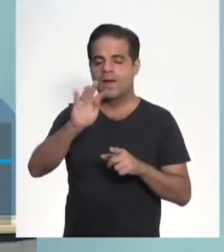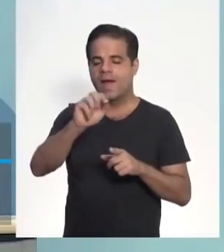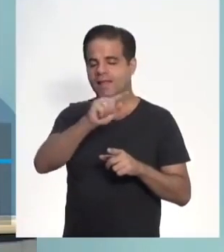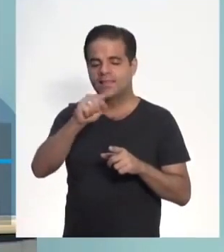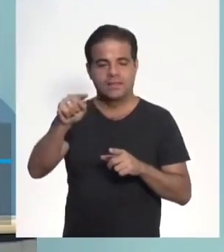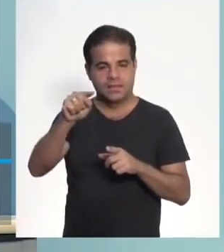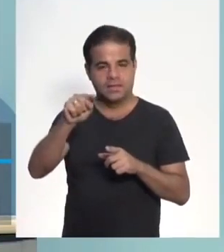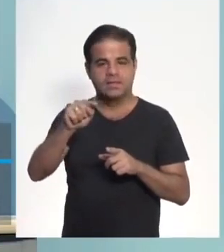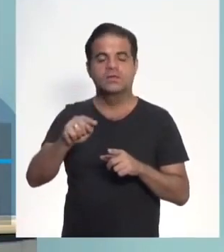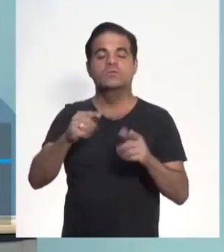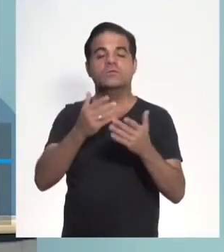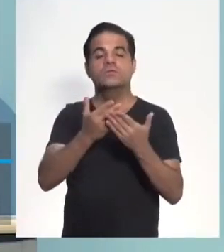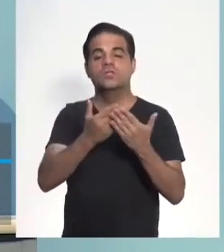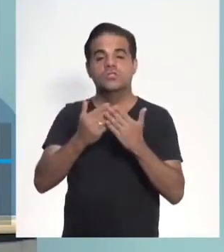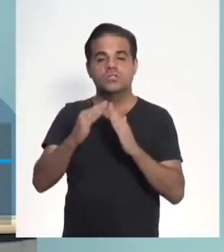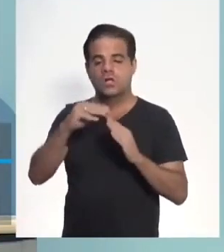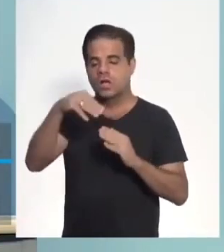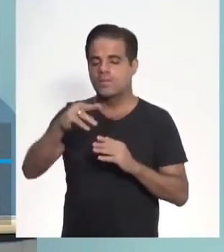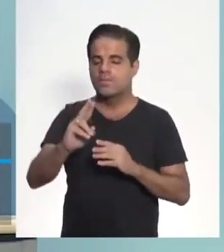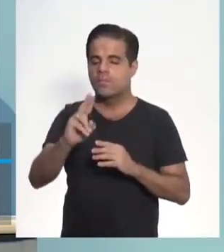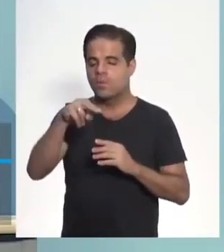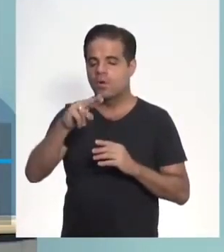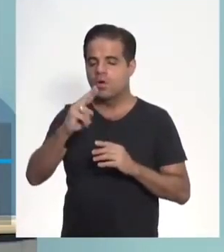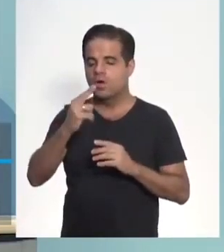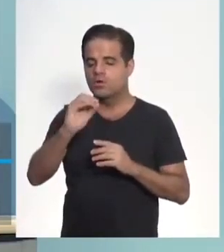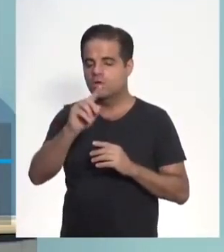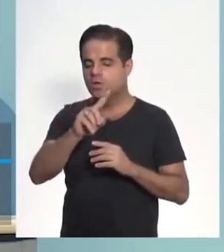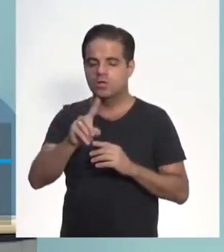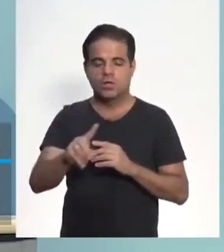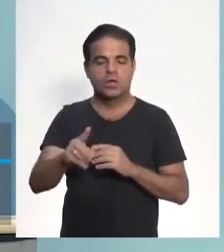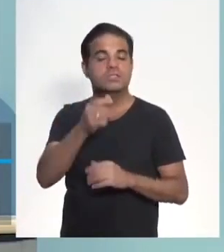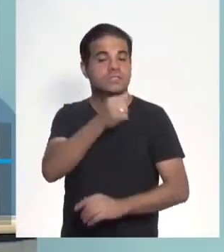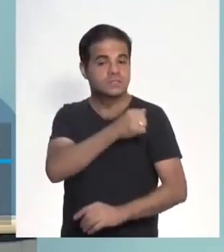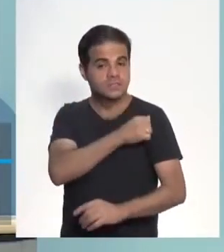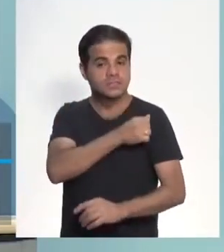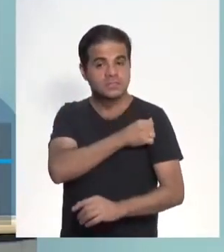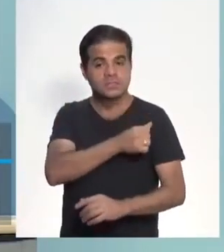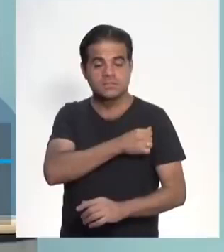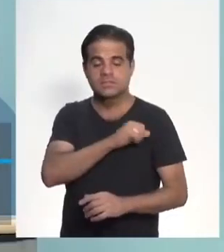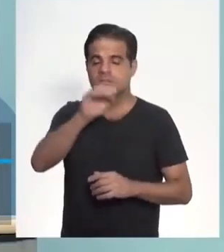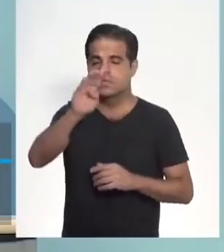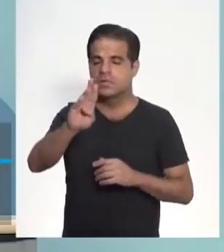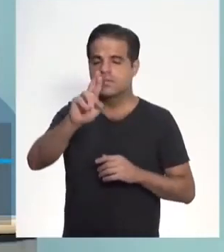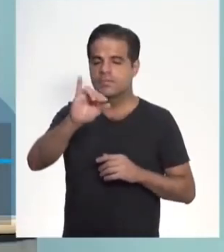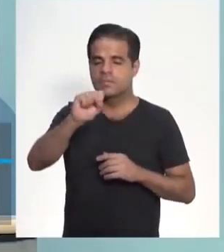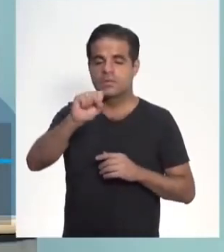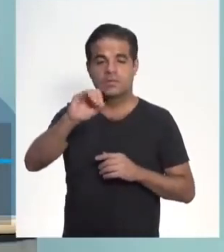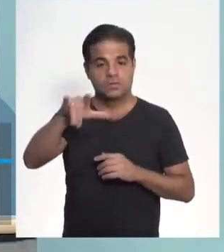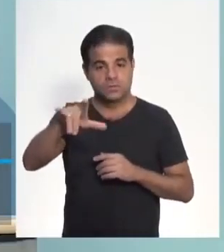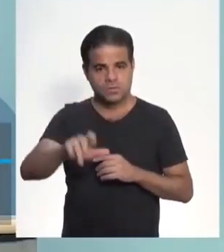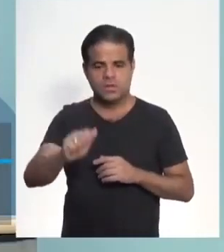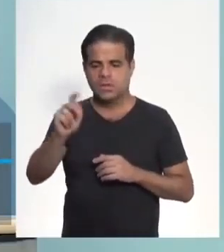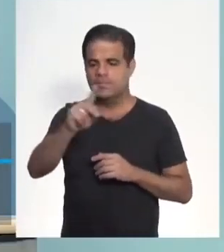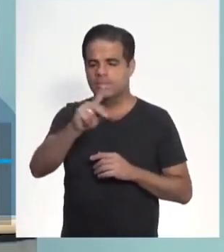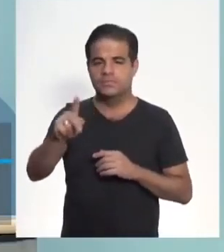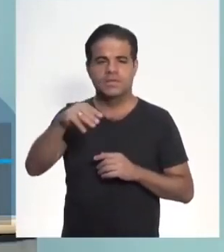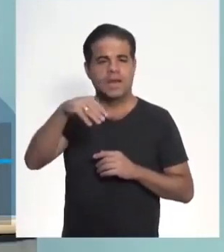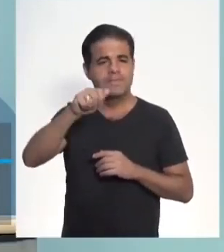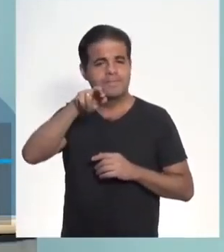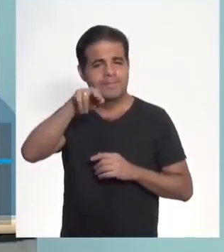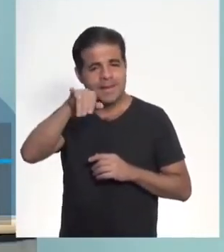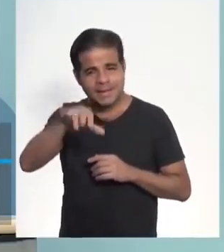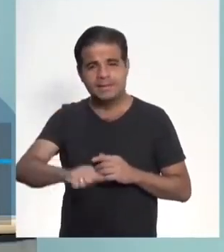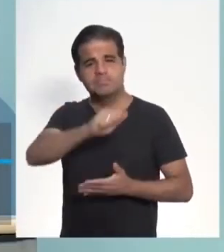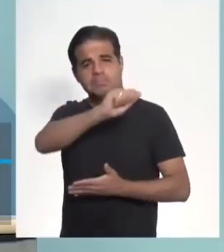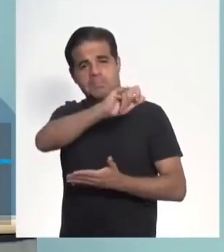da Escola Munhoz, os alunos do sexto C da Escola Brizola, da professora Marina, e se eu continuar lendo ali, eu vou